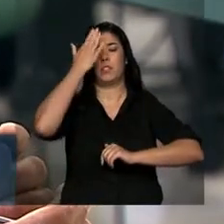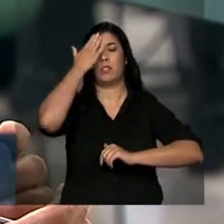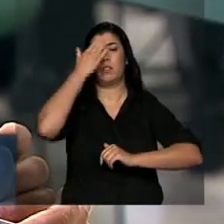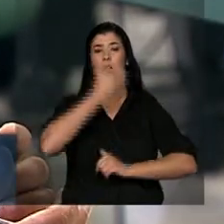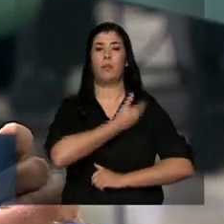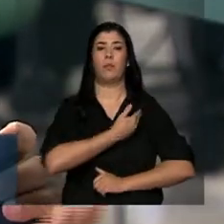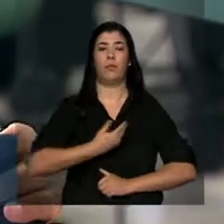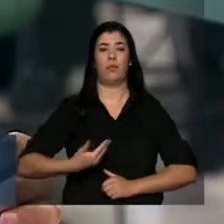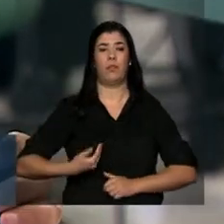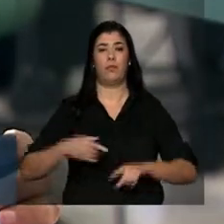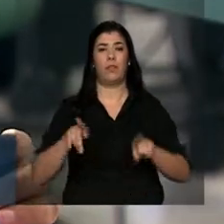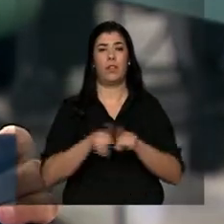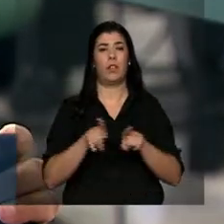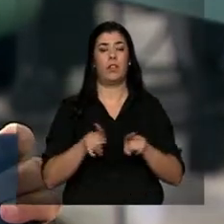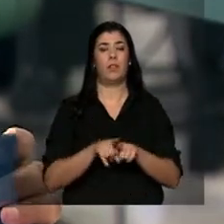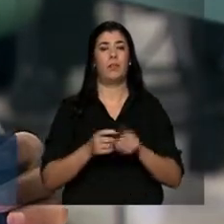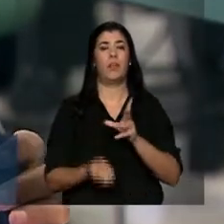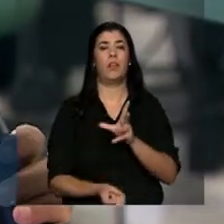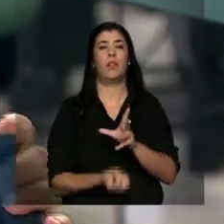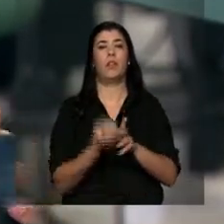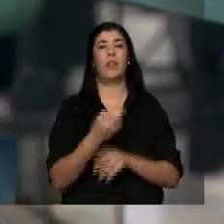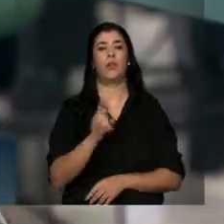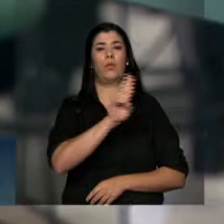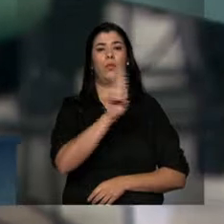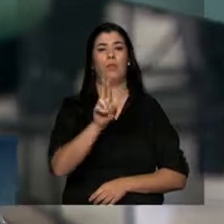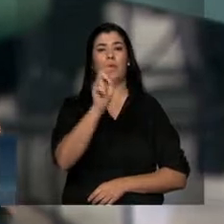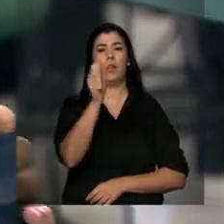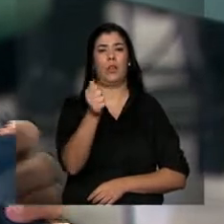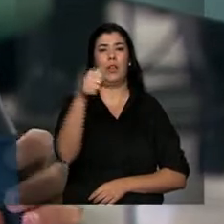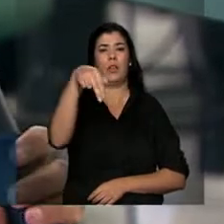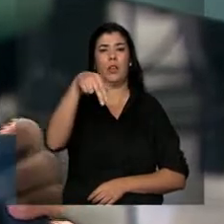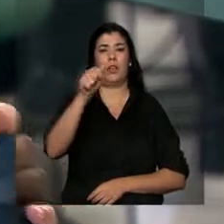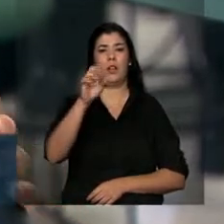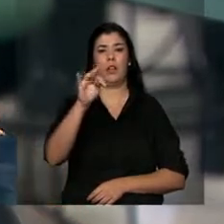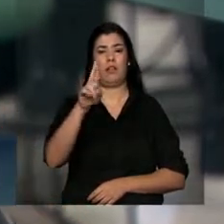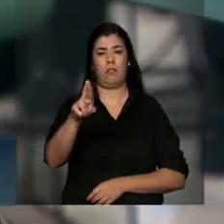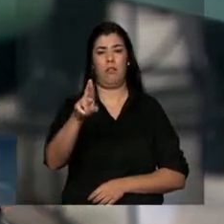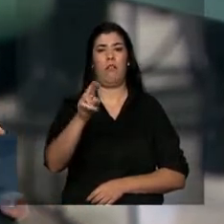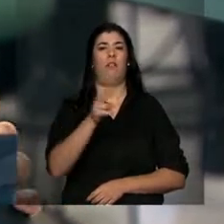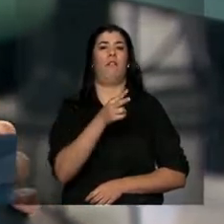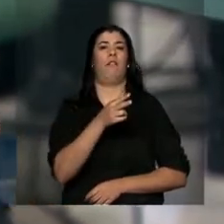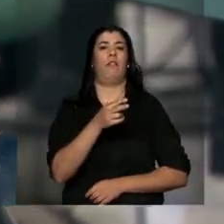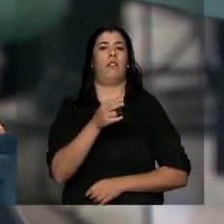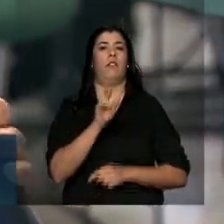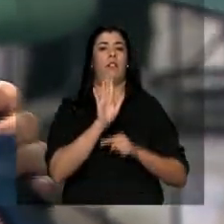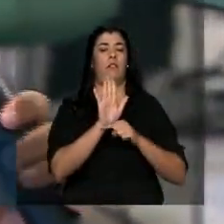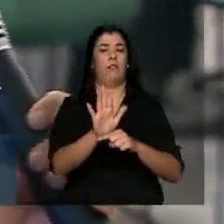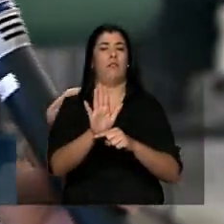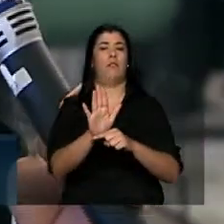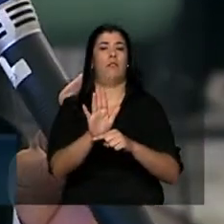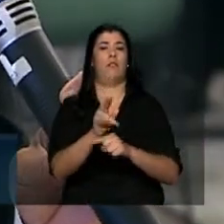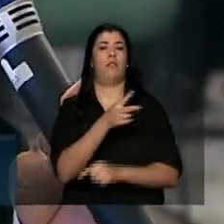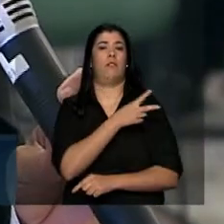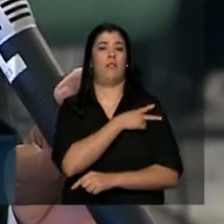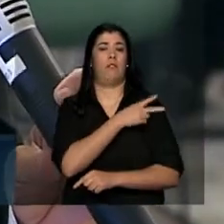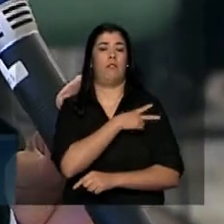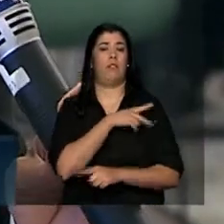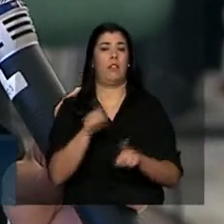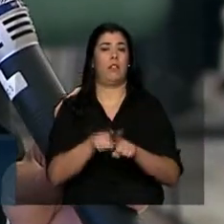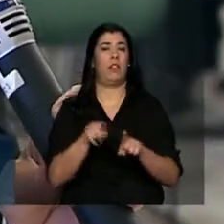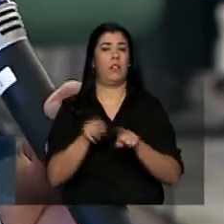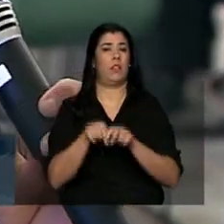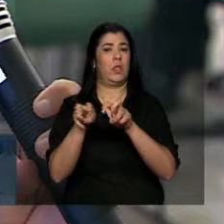criou há pouco tempo a ANATER, que é a Agência Nacional de Assistência Técnica e Extensão Rural. Seria